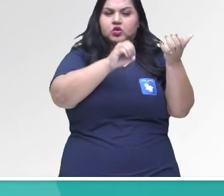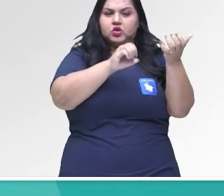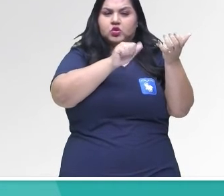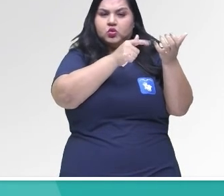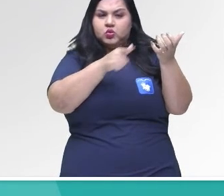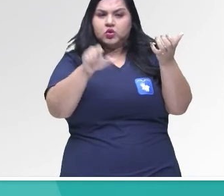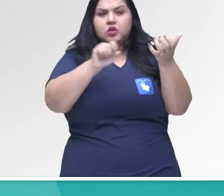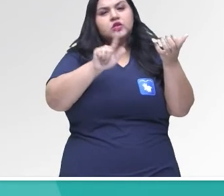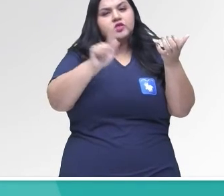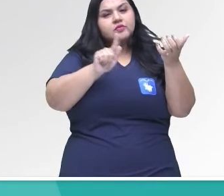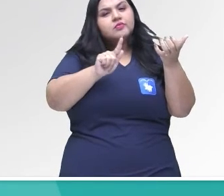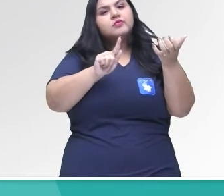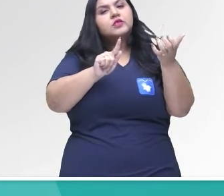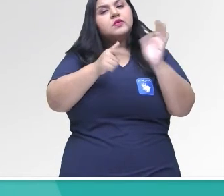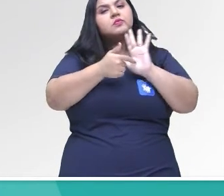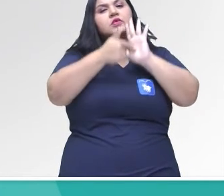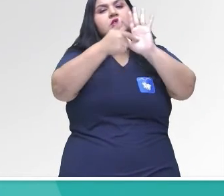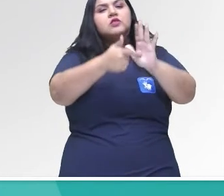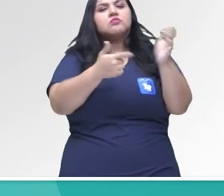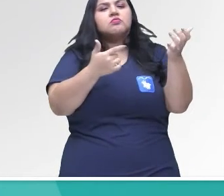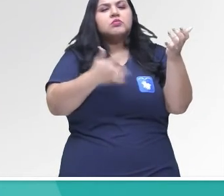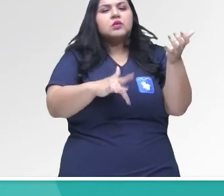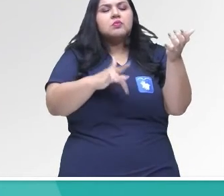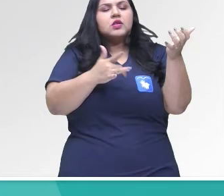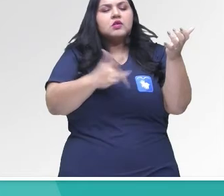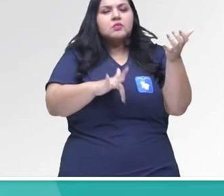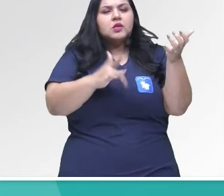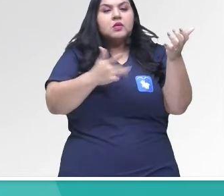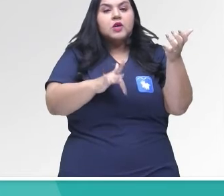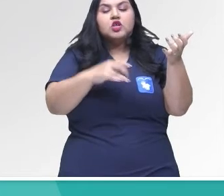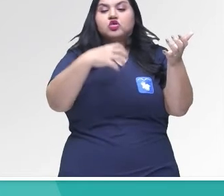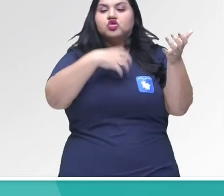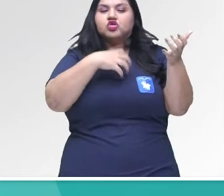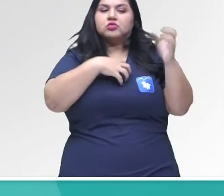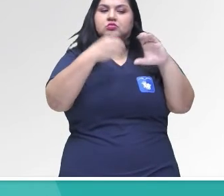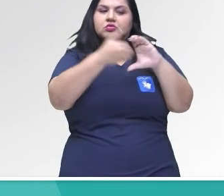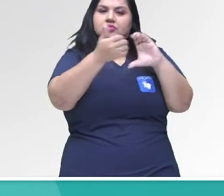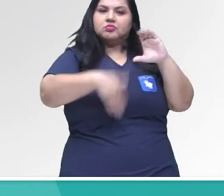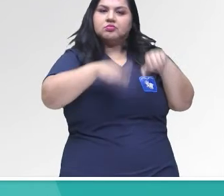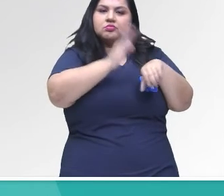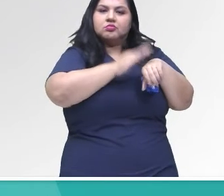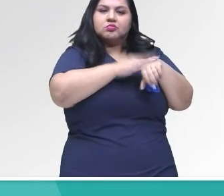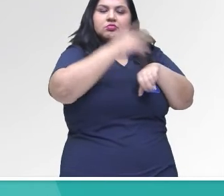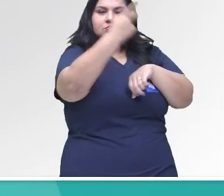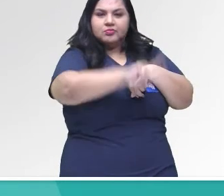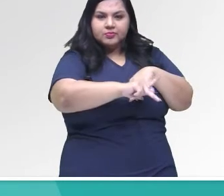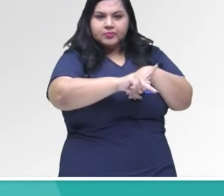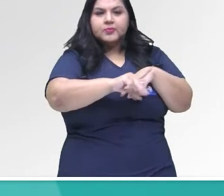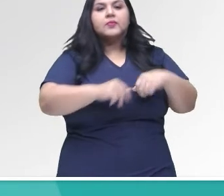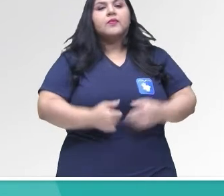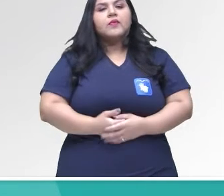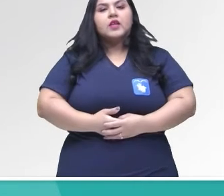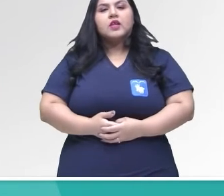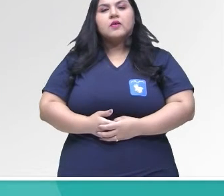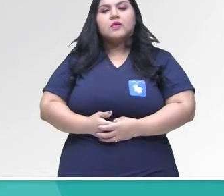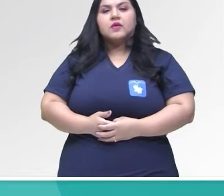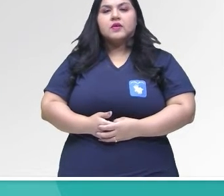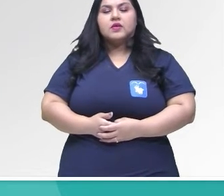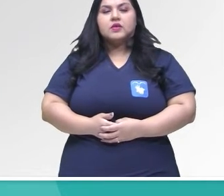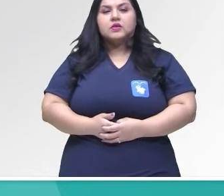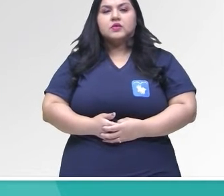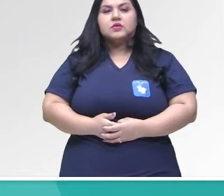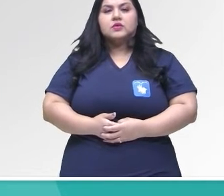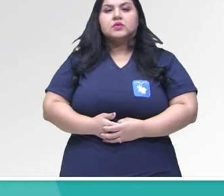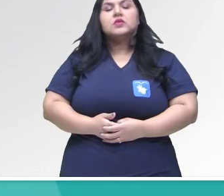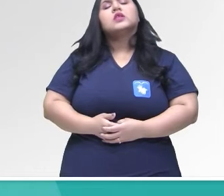traz pela primeira vez a batida do violão, que se tornaria característica desse estilo. Continuando.